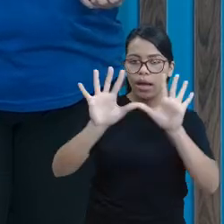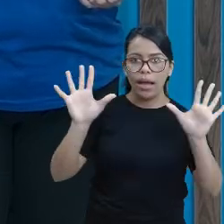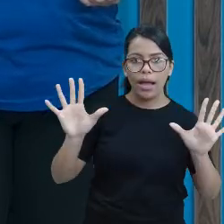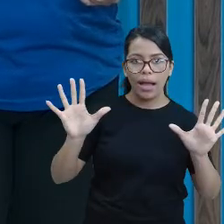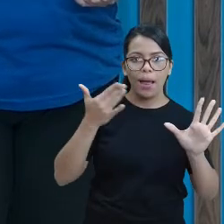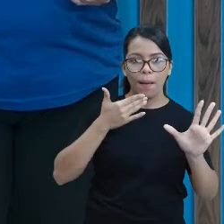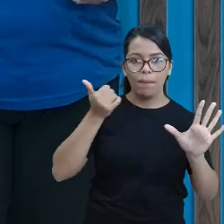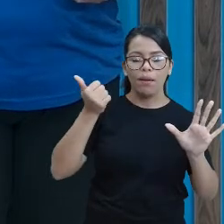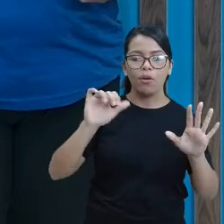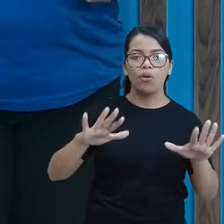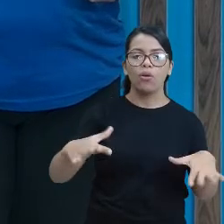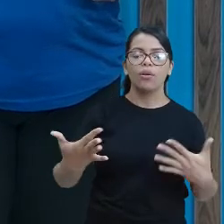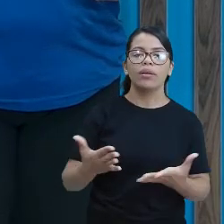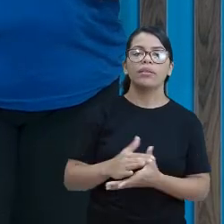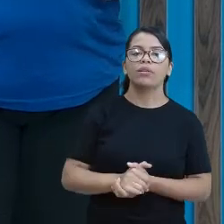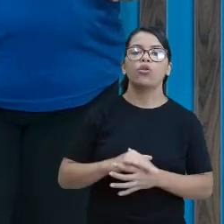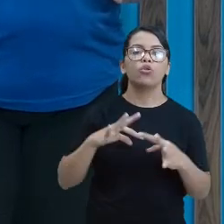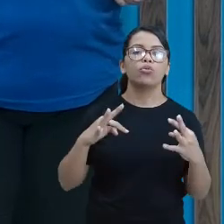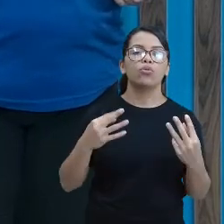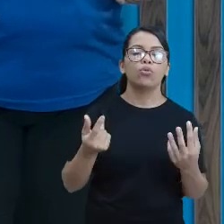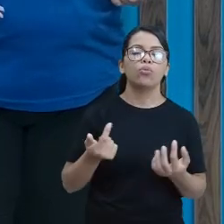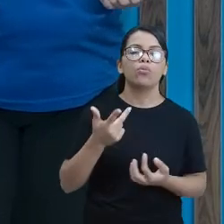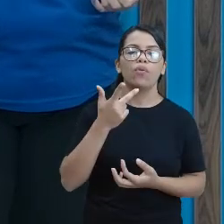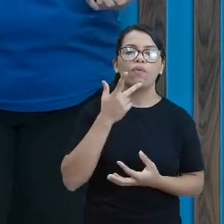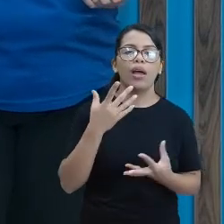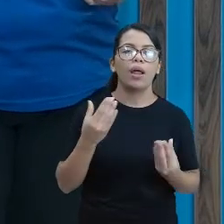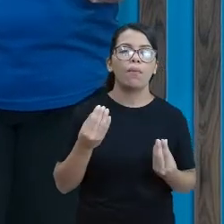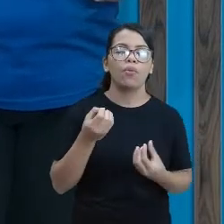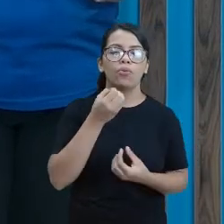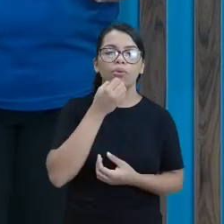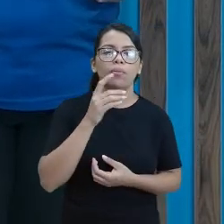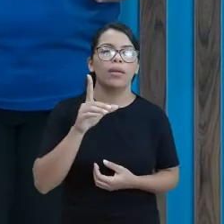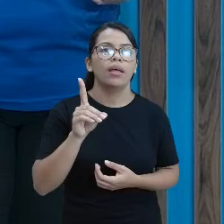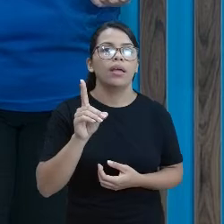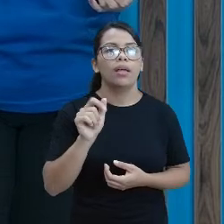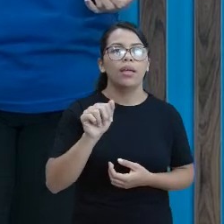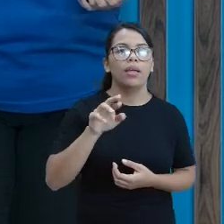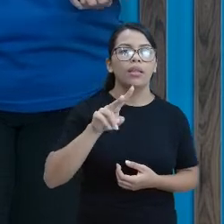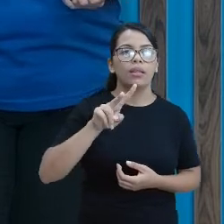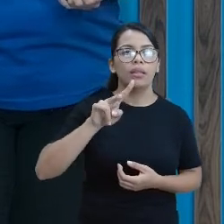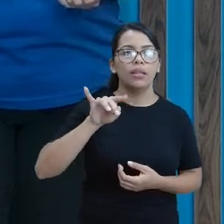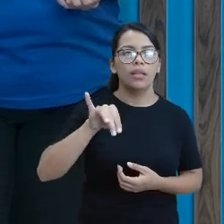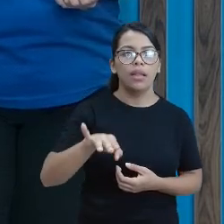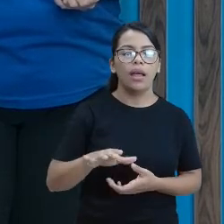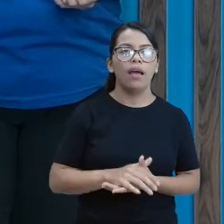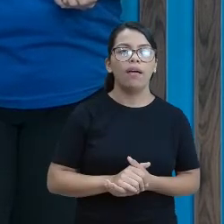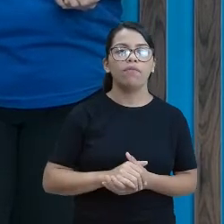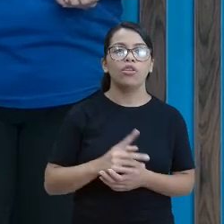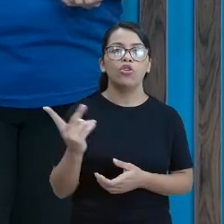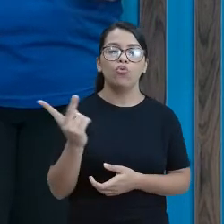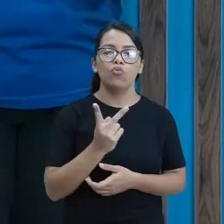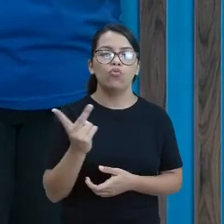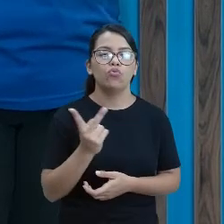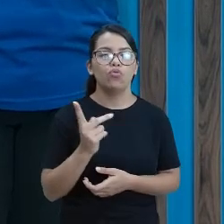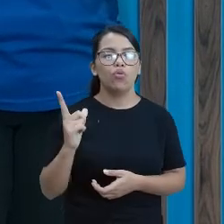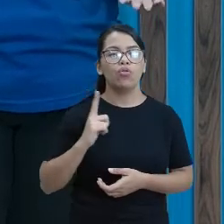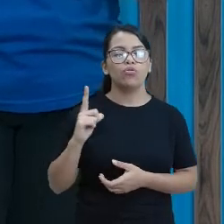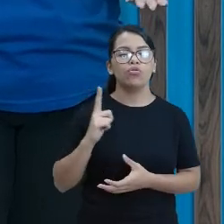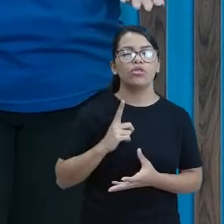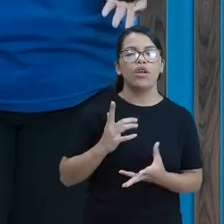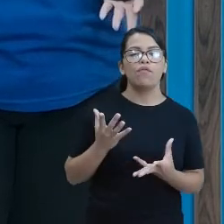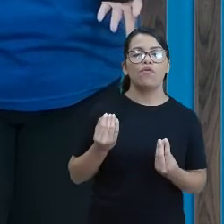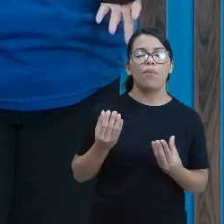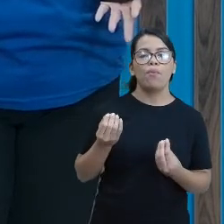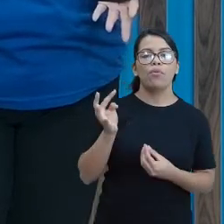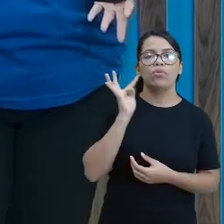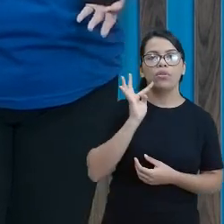isso que todo mundo, né, fala muito bem do Darwin, né, e da sacada que ele e o Wallace tiveram, né, bem como Mendel,